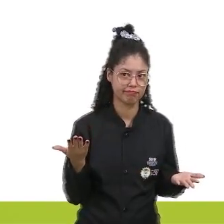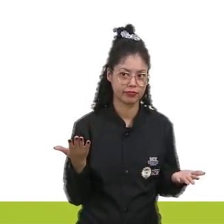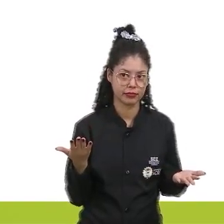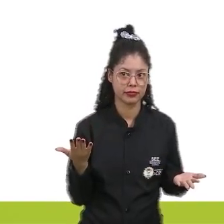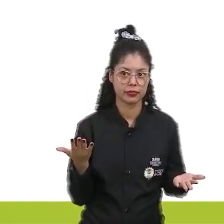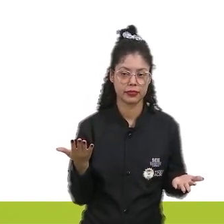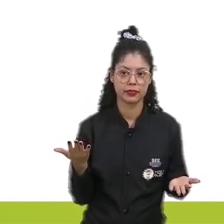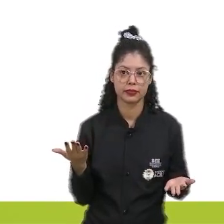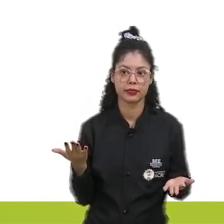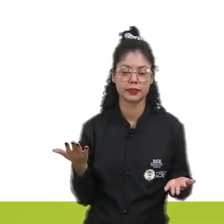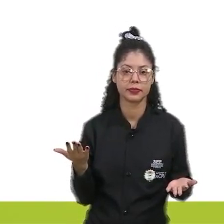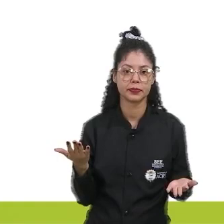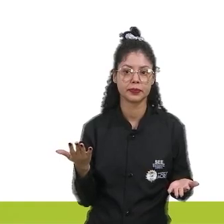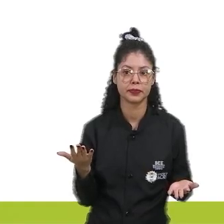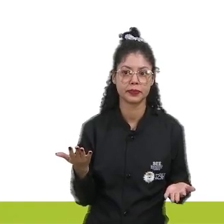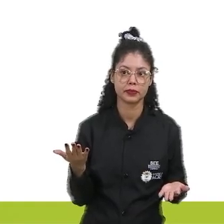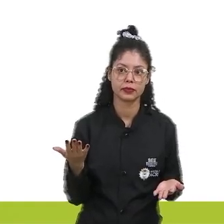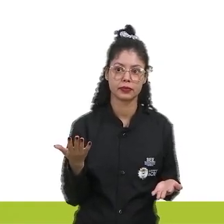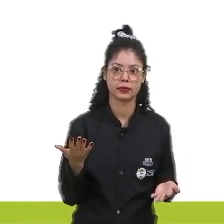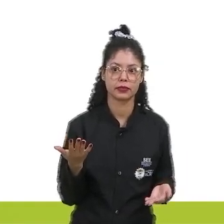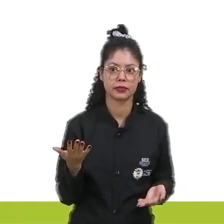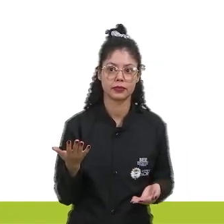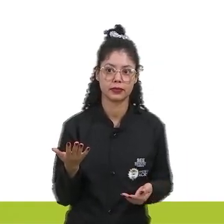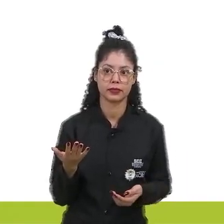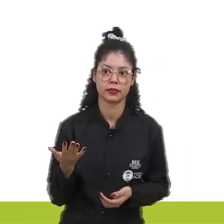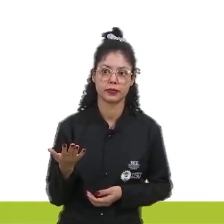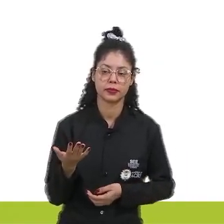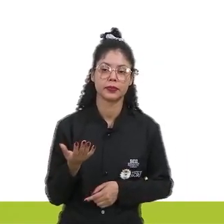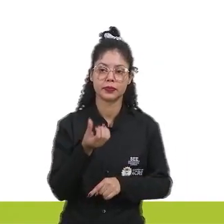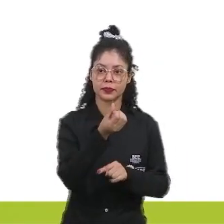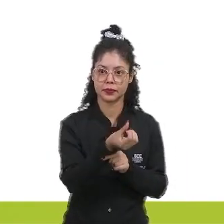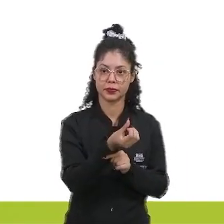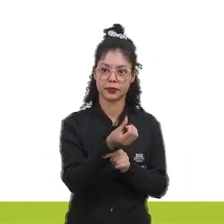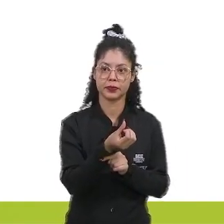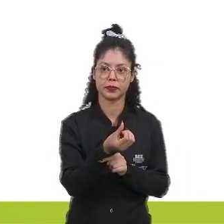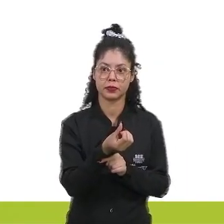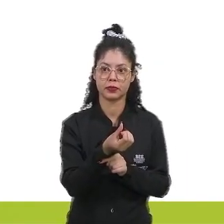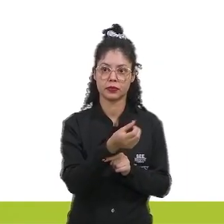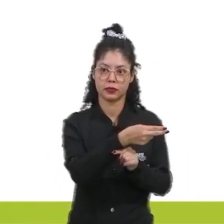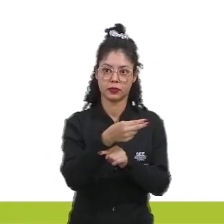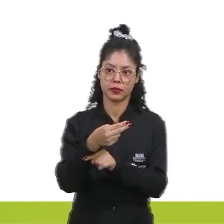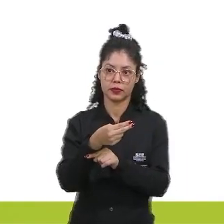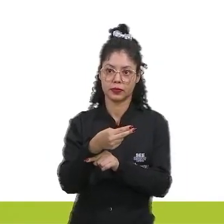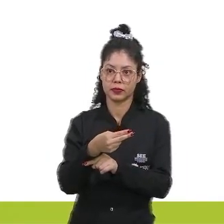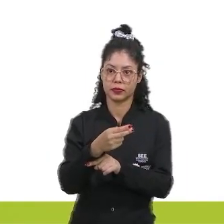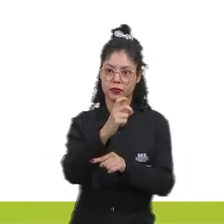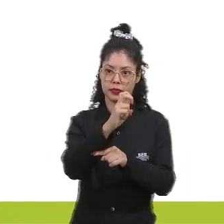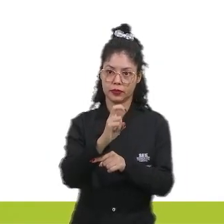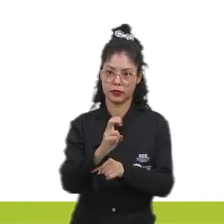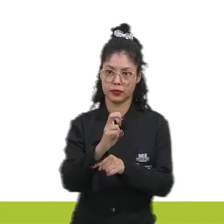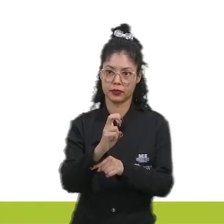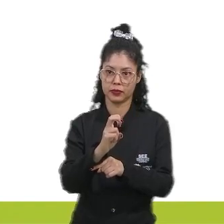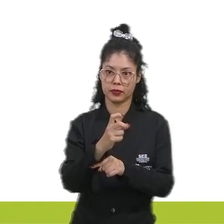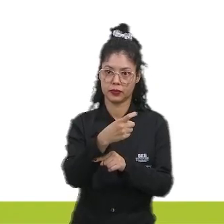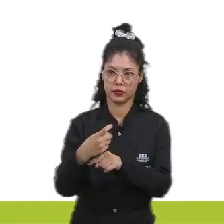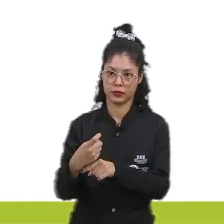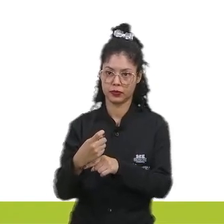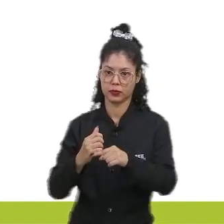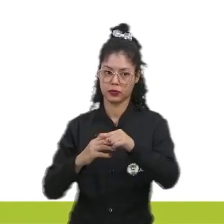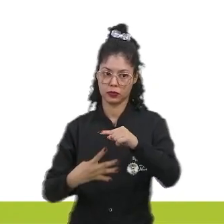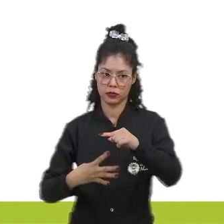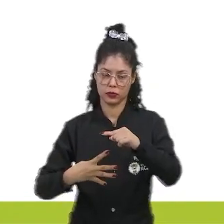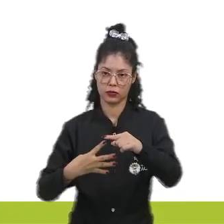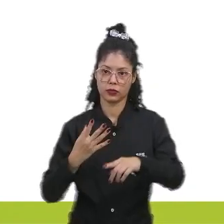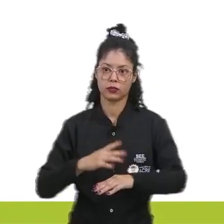Simplificando 30 aqui, ó, pelo 5, eu vou obter 6 igual a x